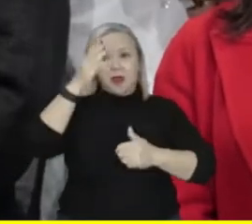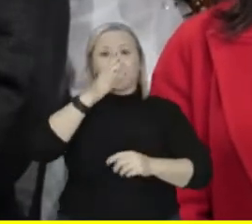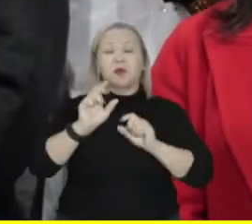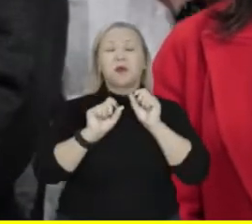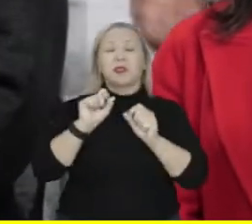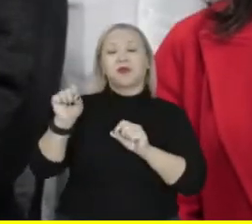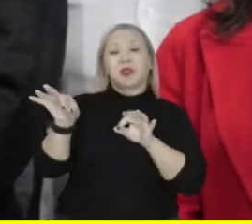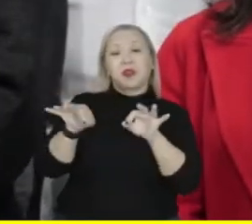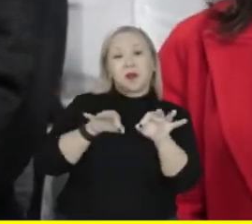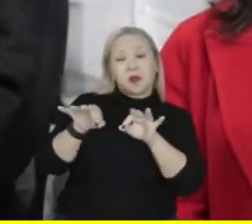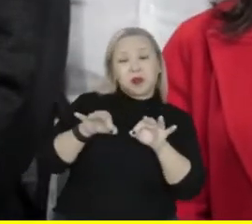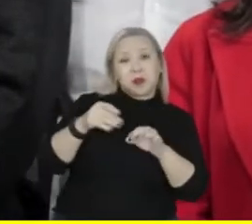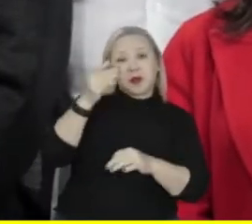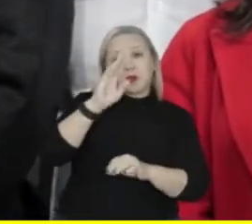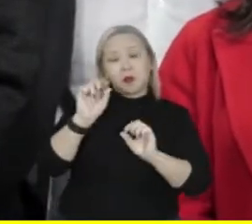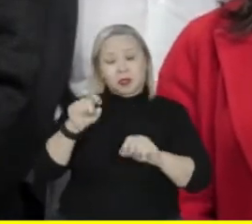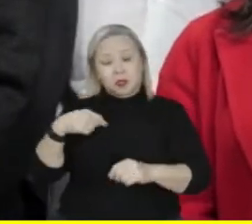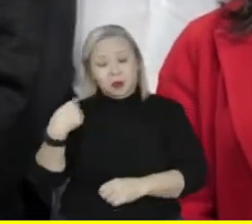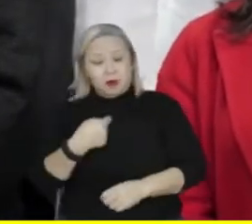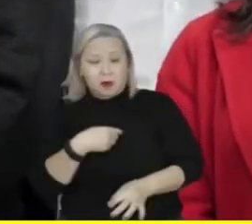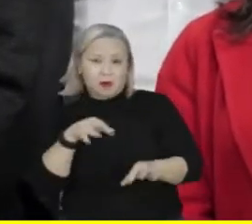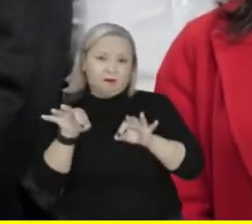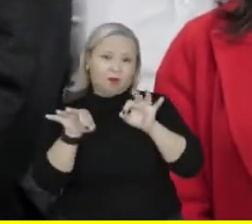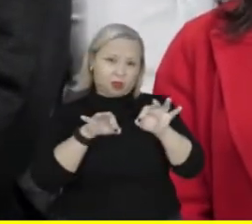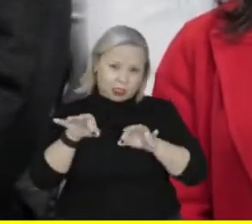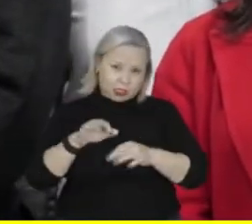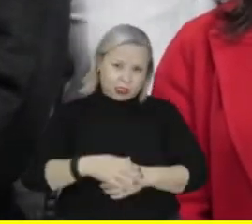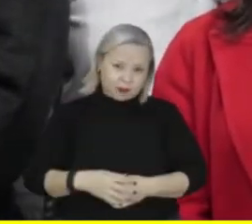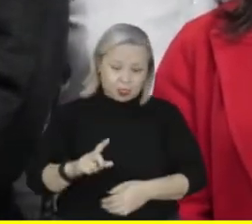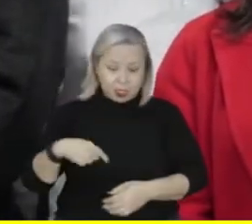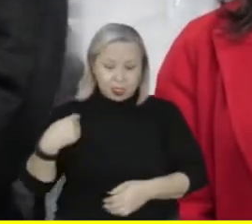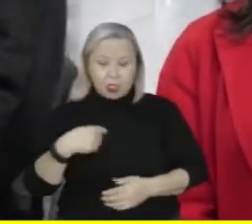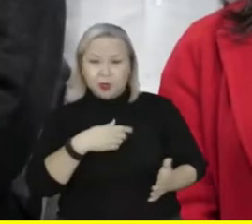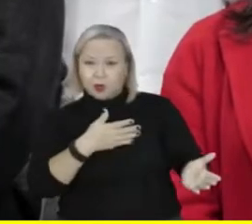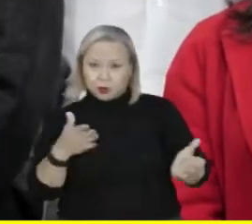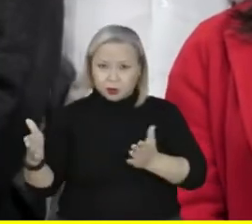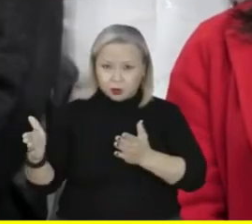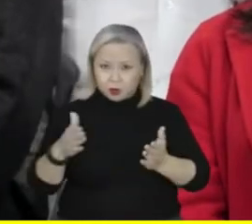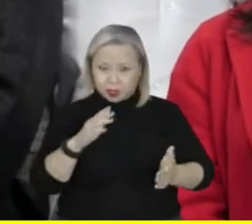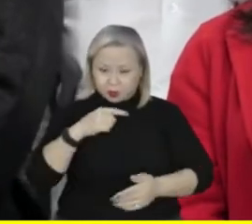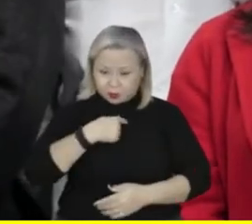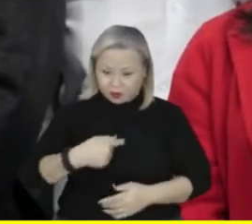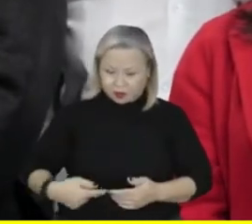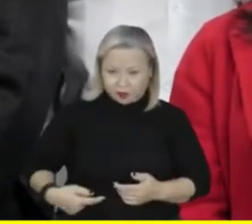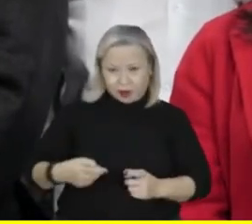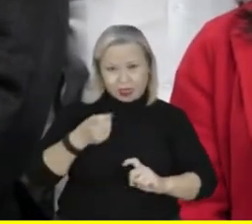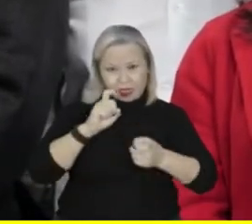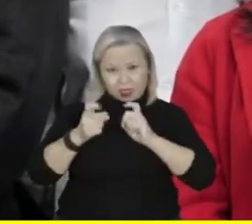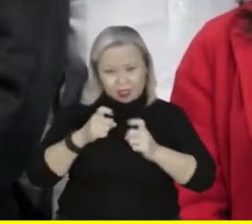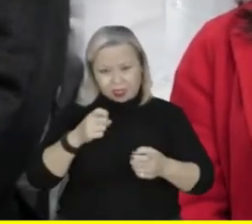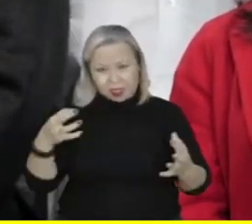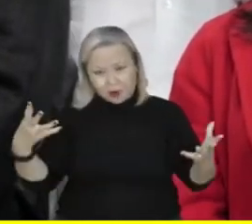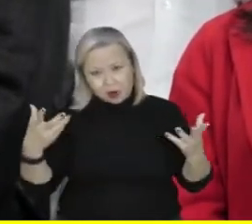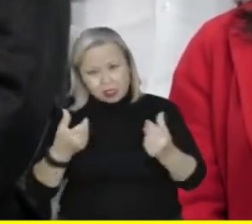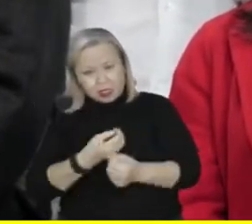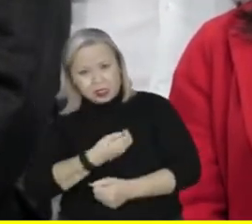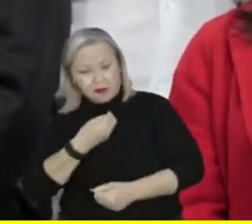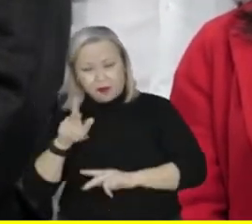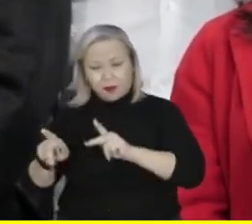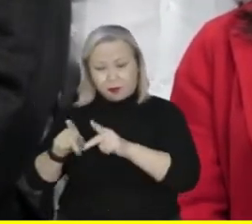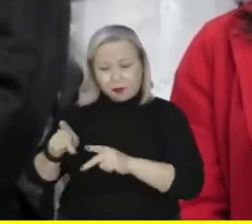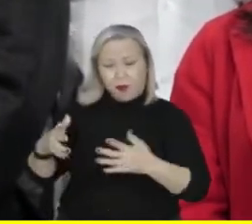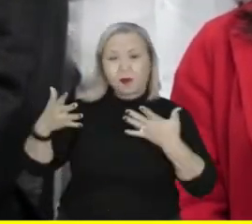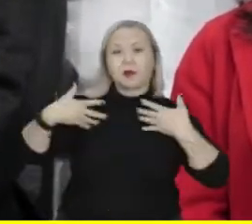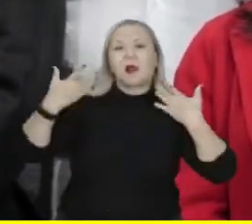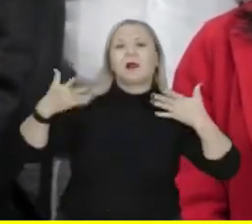e do Brasil que nós construímos do nosso período de governo da qualidade de vida do povo da Alegria do Povo com o que o povo vive